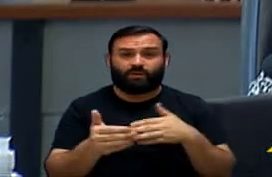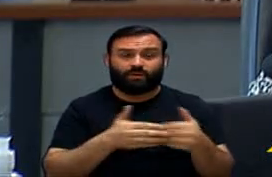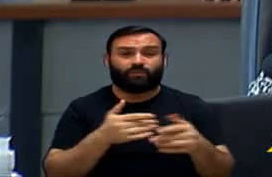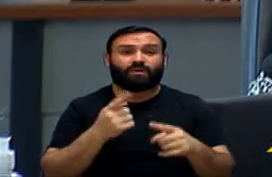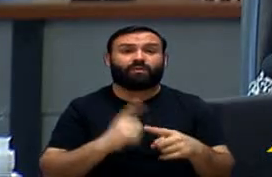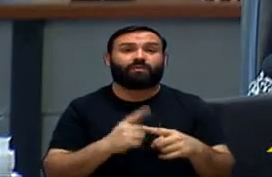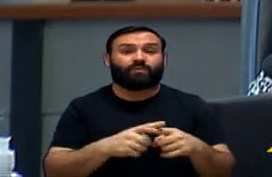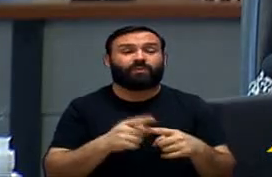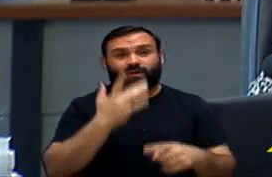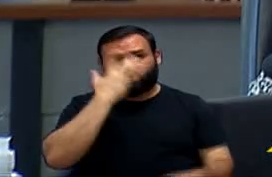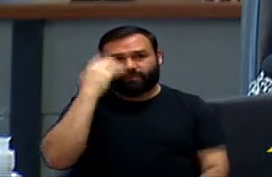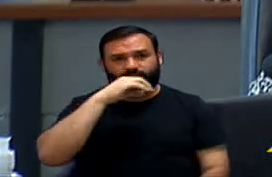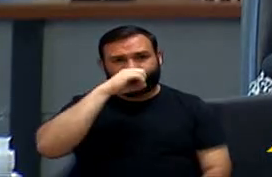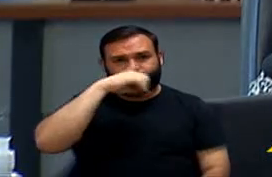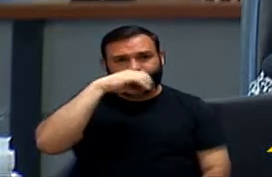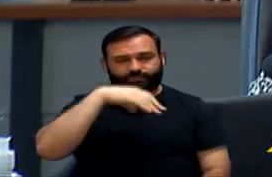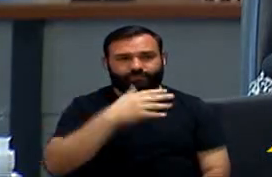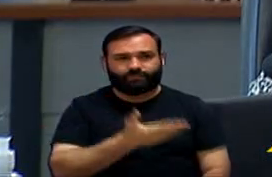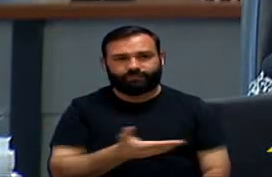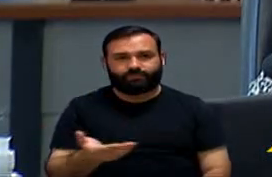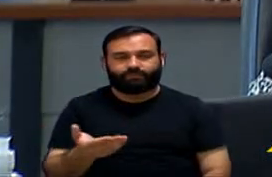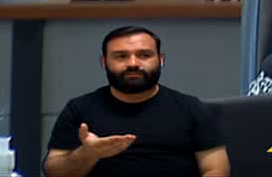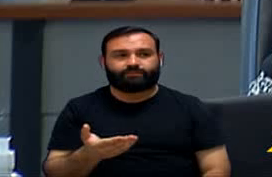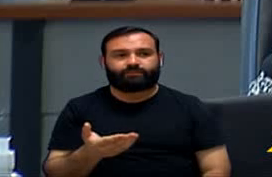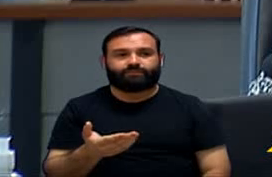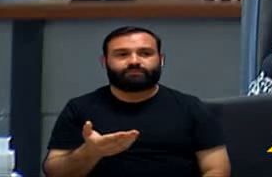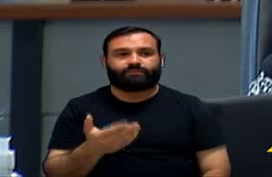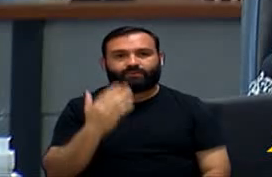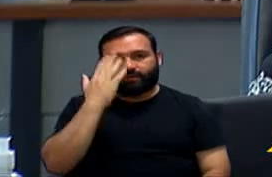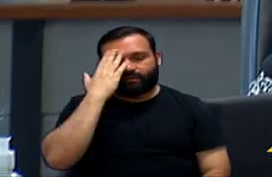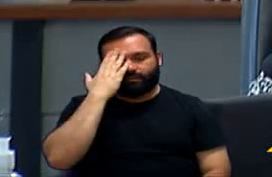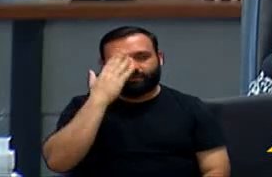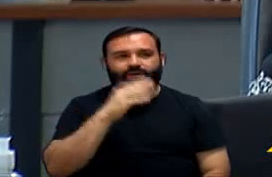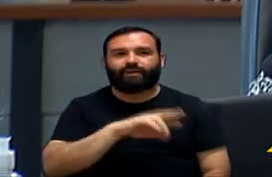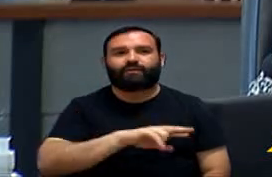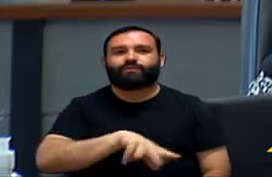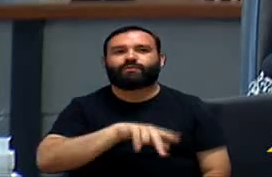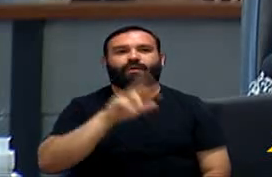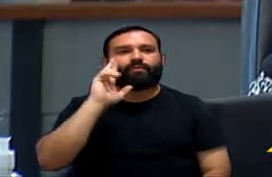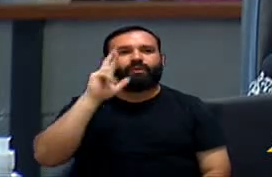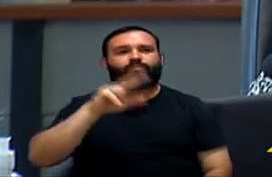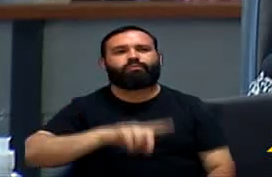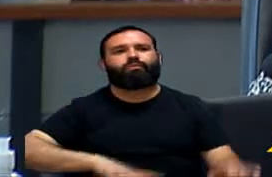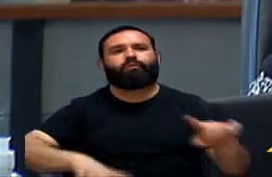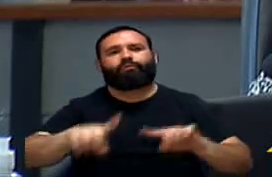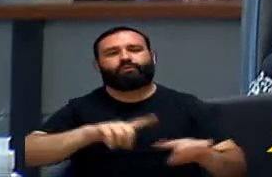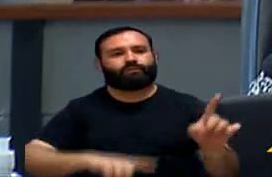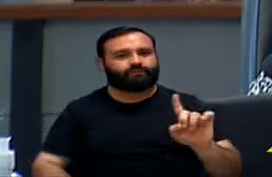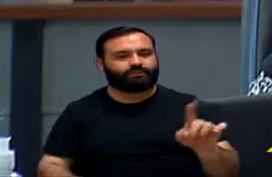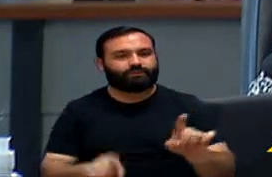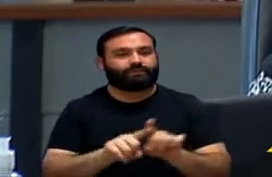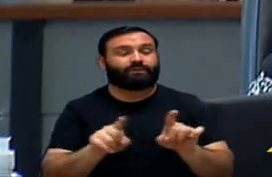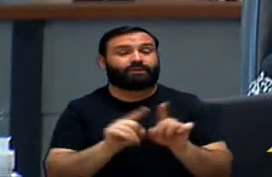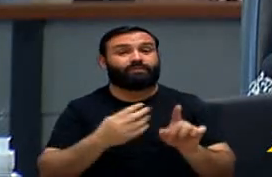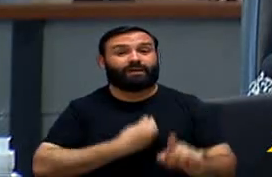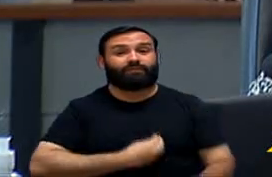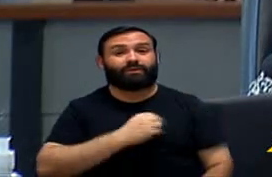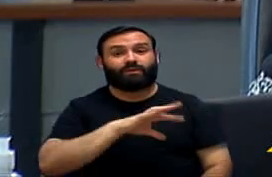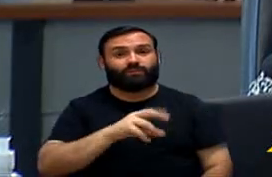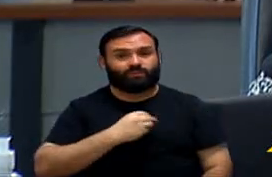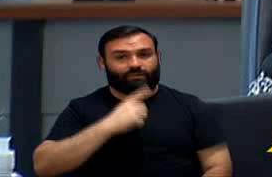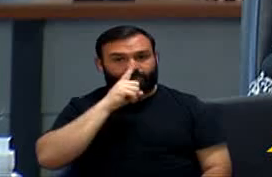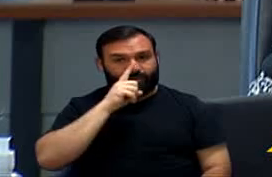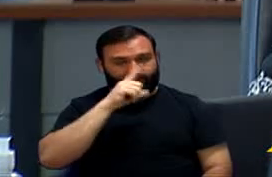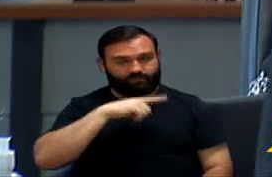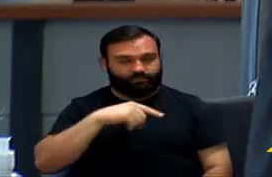para que esses irresponsáveis entendam que eles não são donos da cidade e nem das vidas que que eles colocam